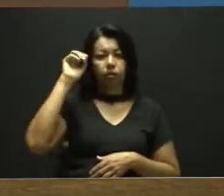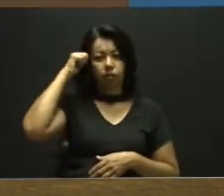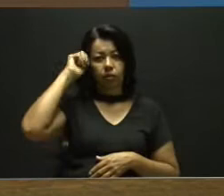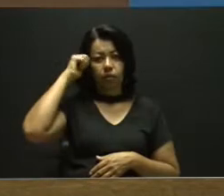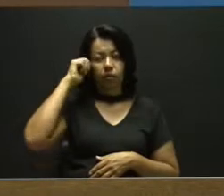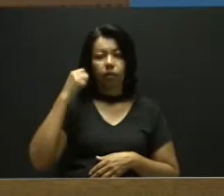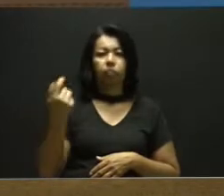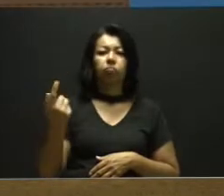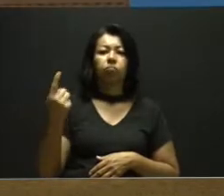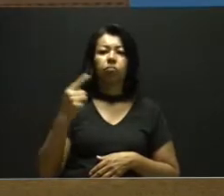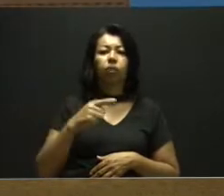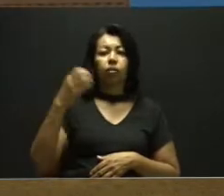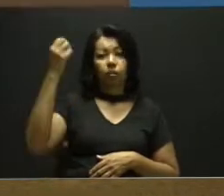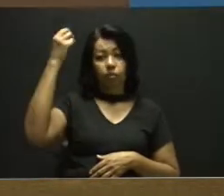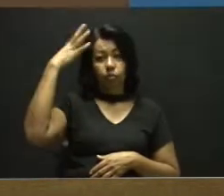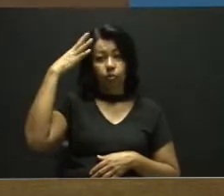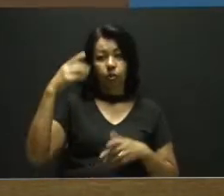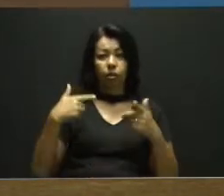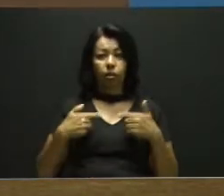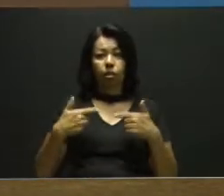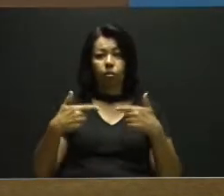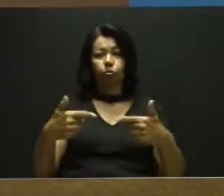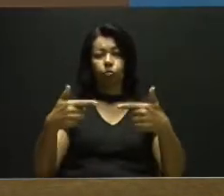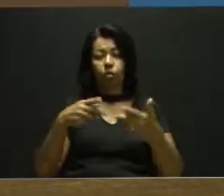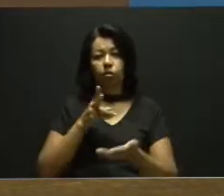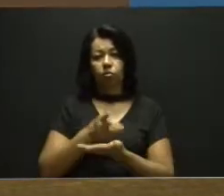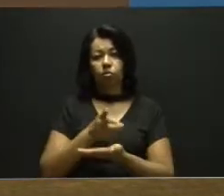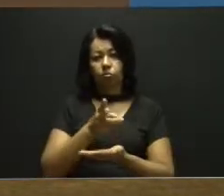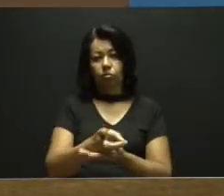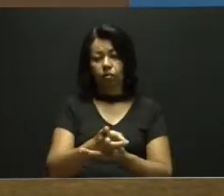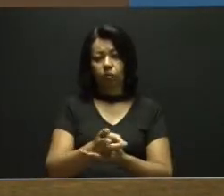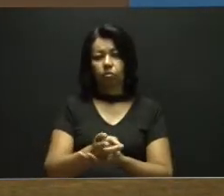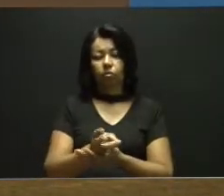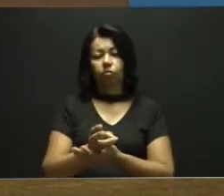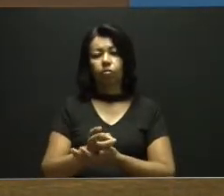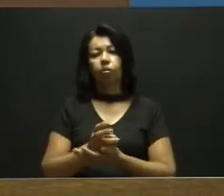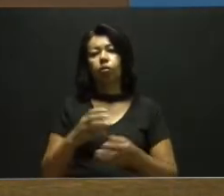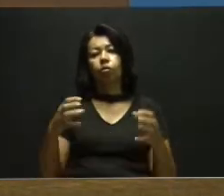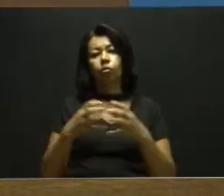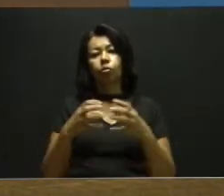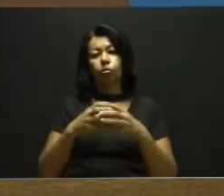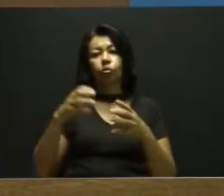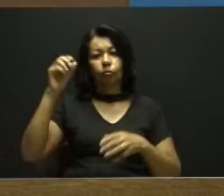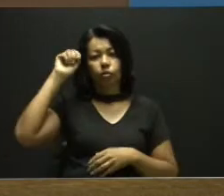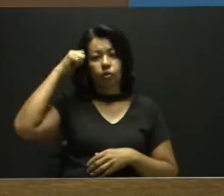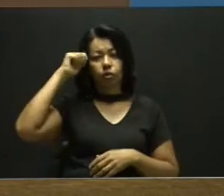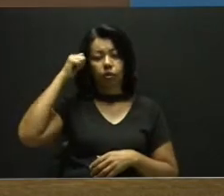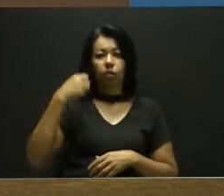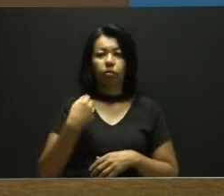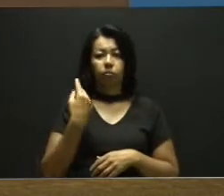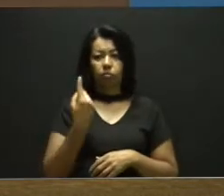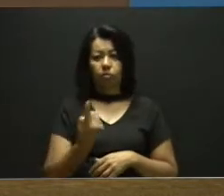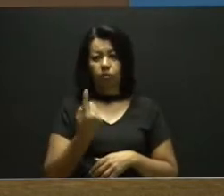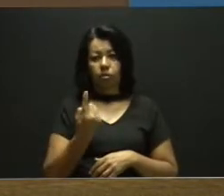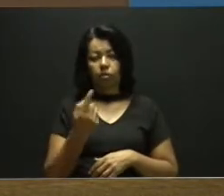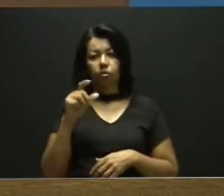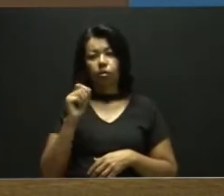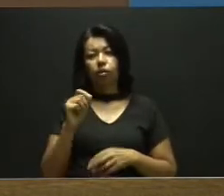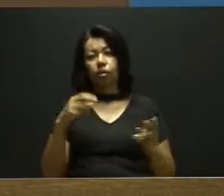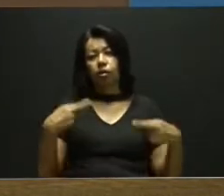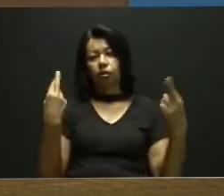traz à luz a luta dos ativistas do movimento negro unificado que